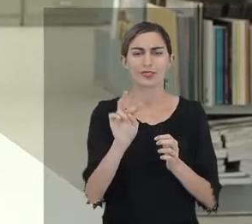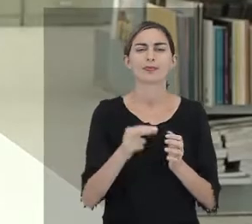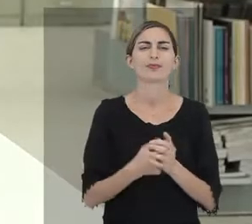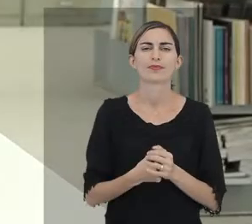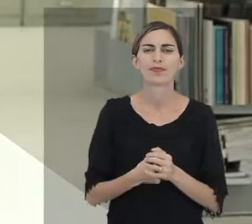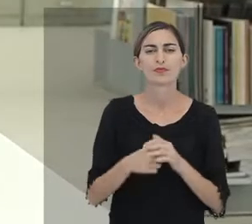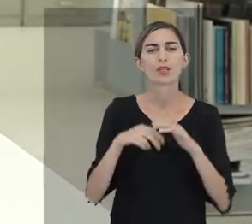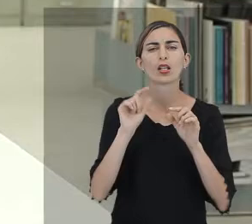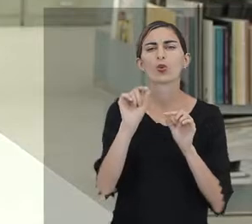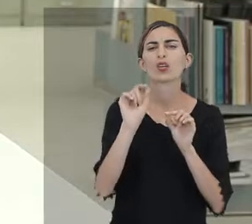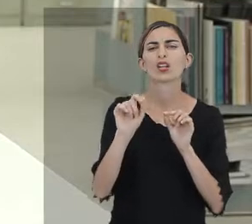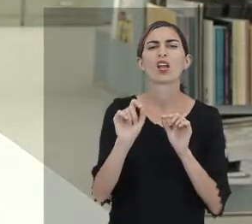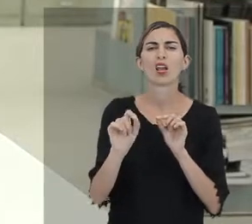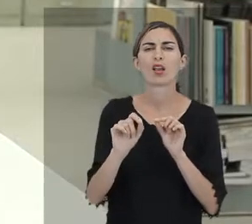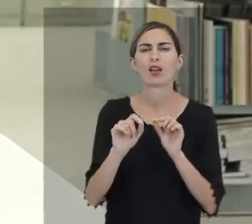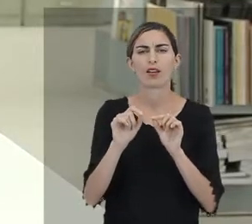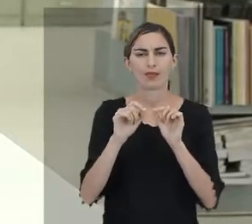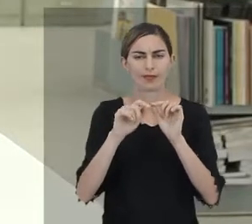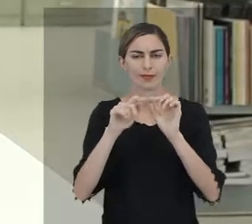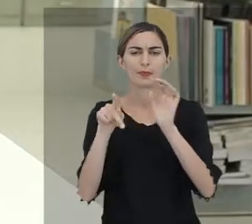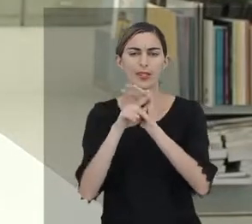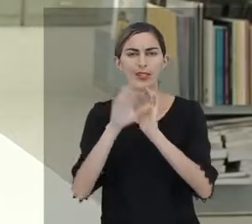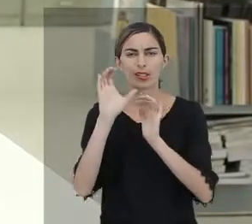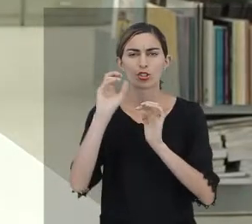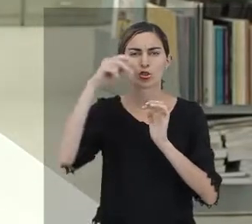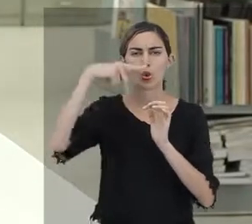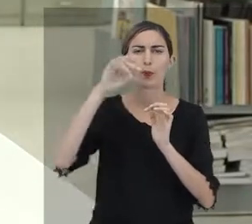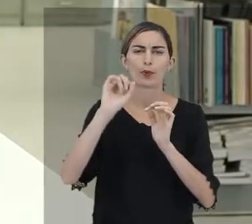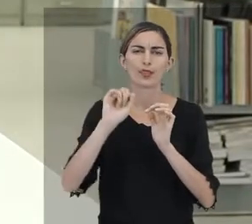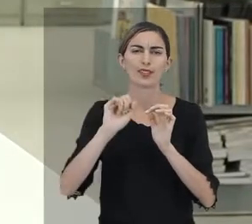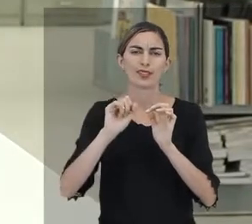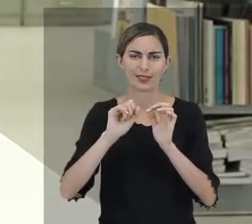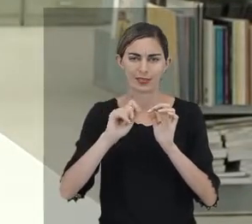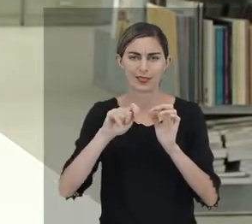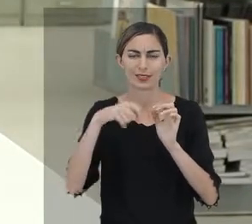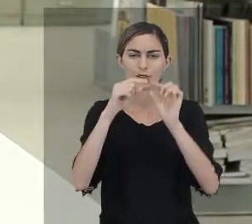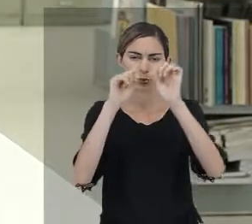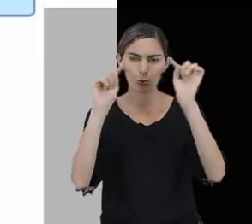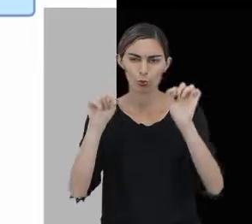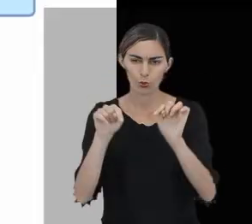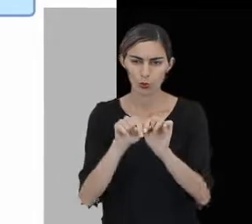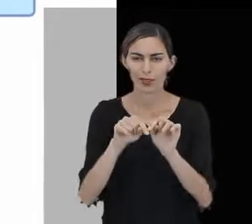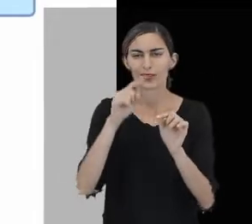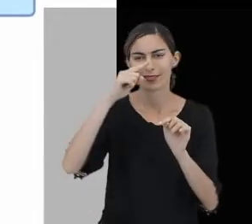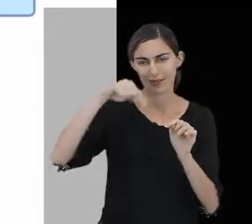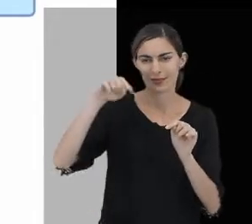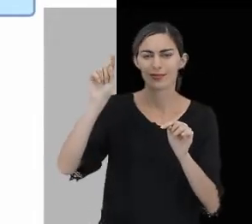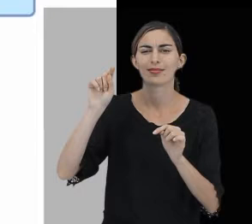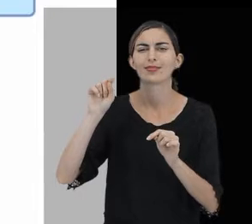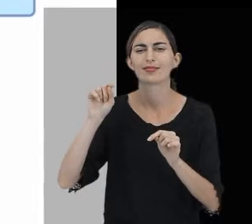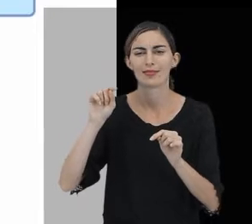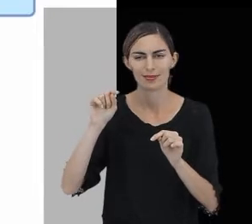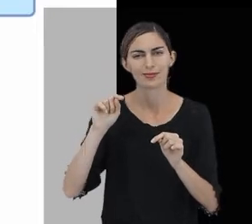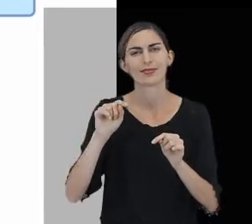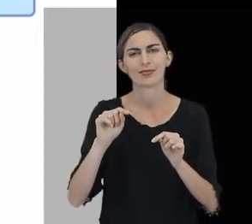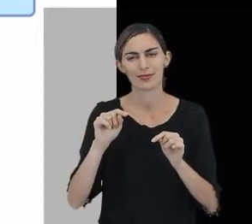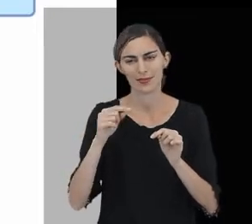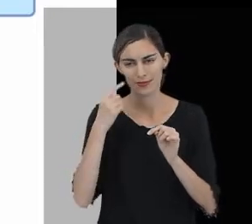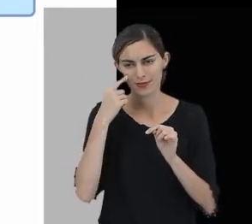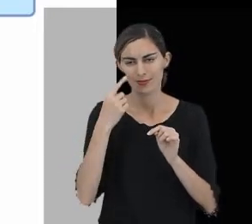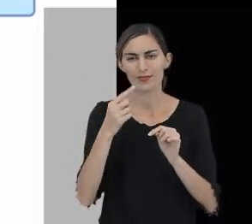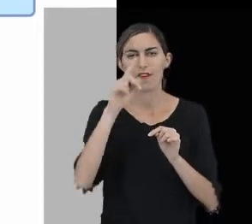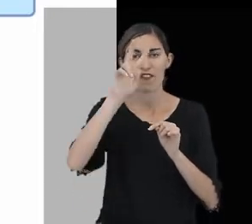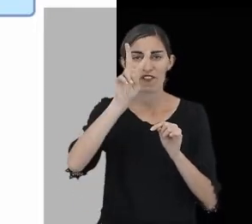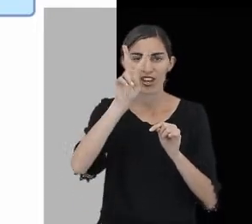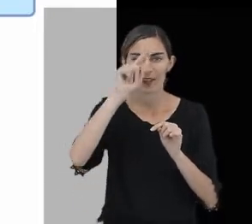Então, nada mais é do que esse componente que simboliza um quadradinho e quando ele está selecionado ou não, aparece um